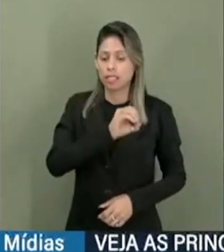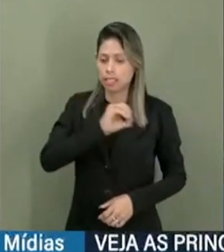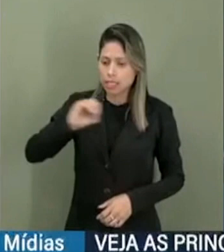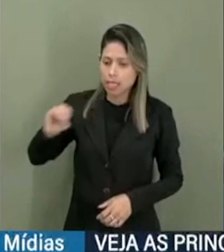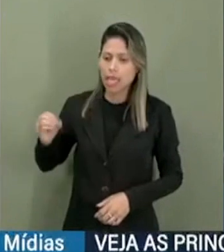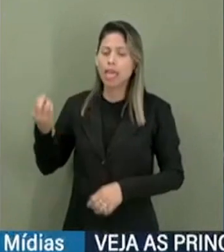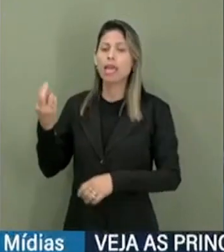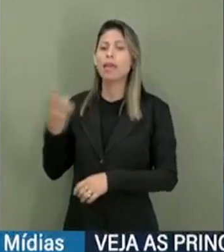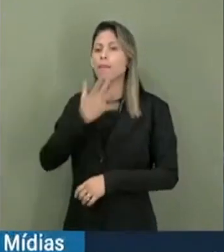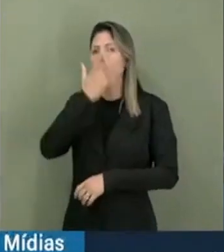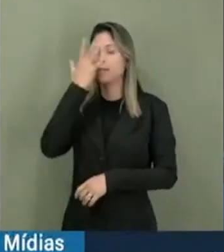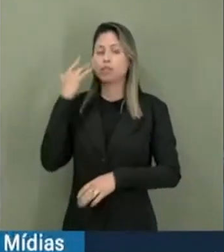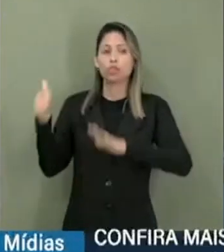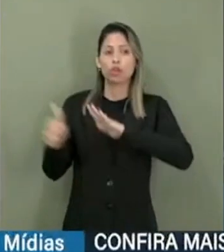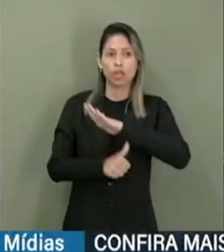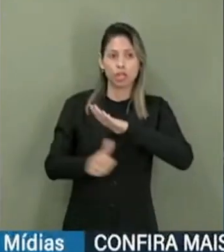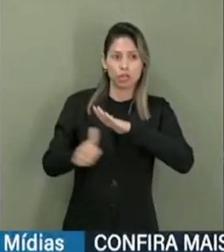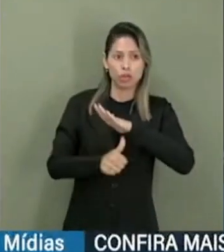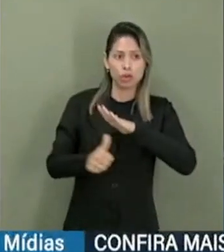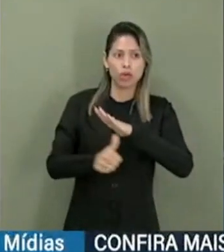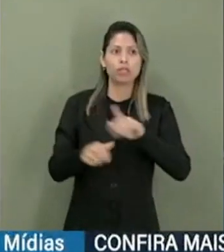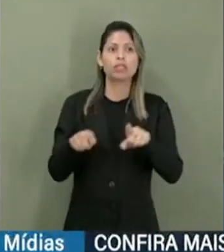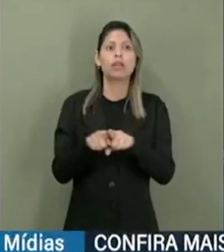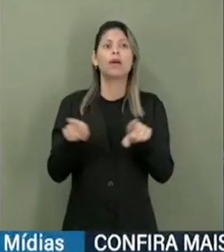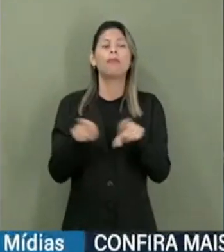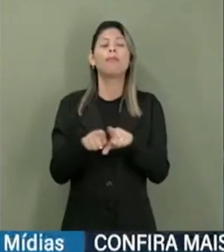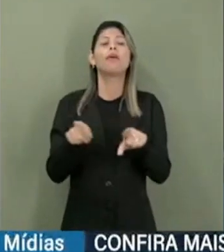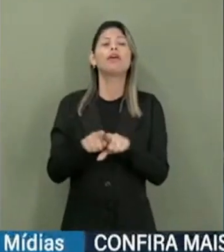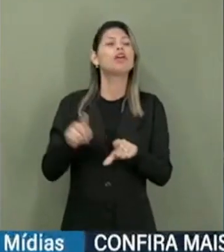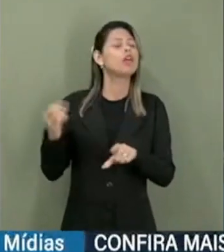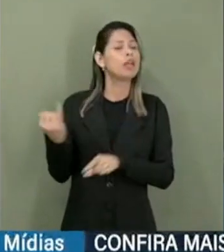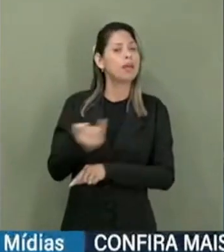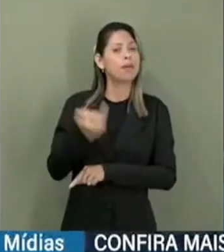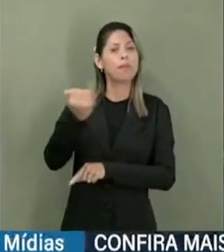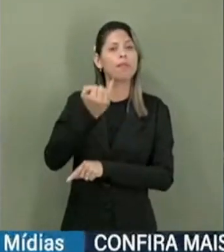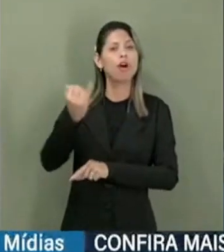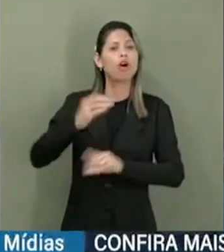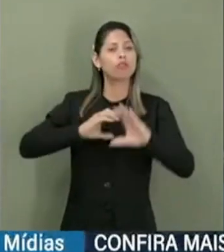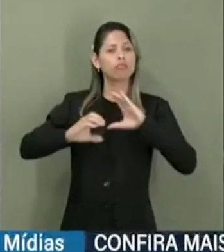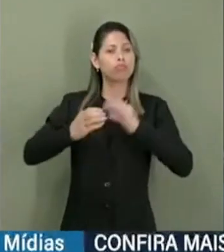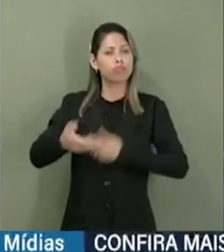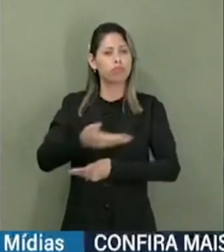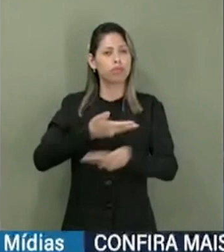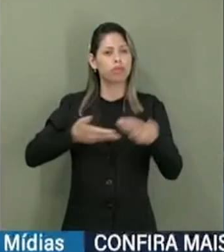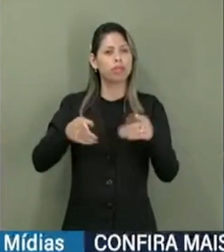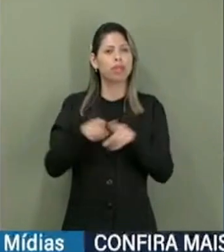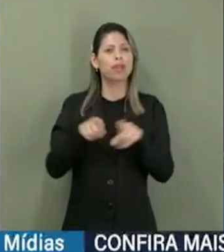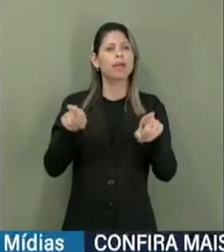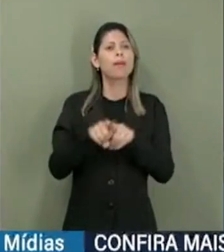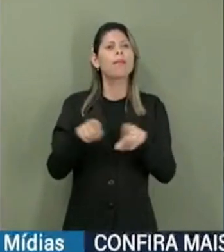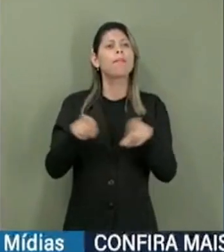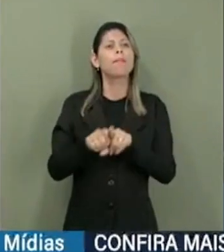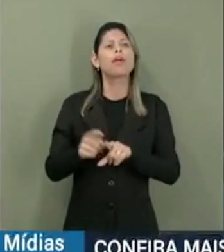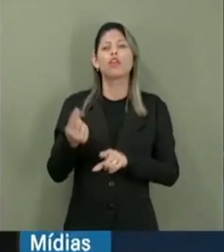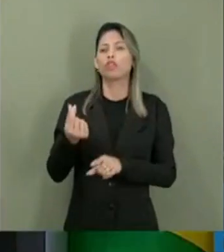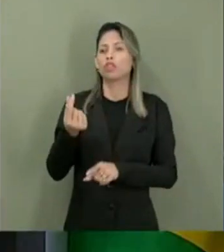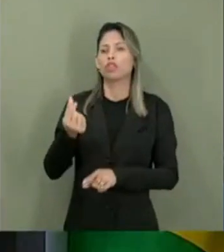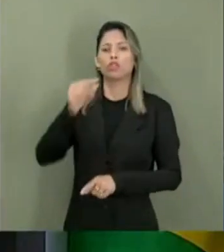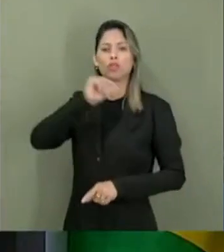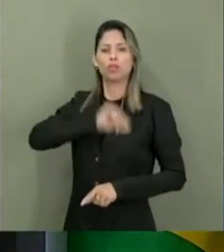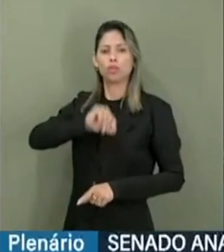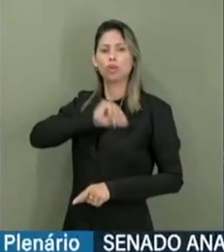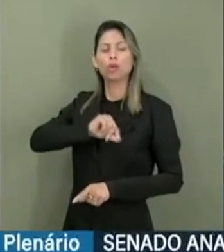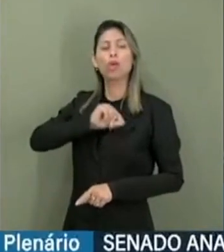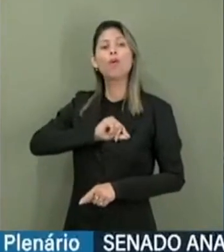de instituições de ensino reabrindo um importante canal de diálogo o piso salarial dos professores da Educação